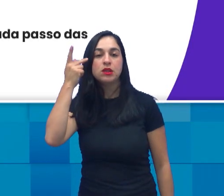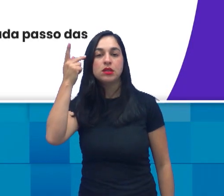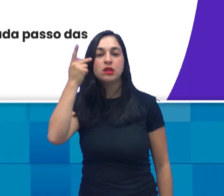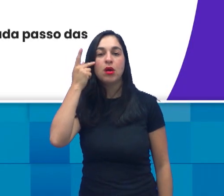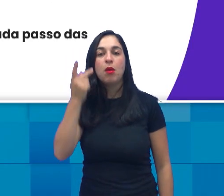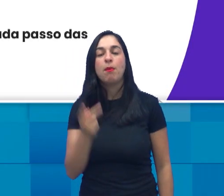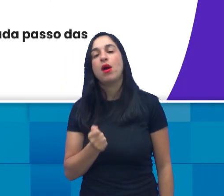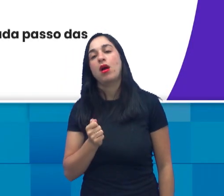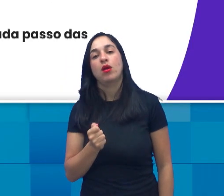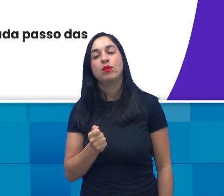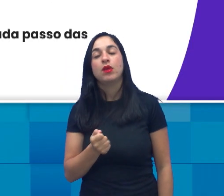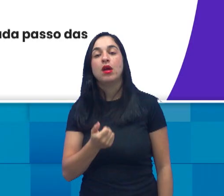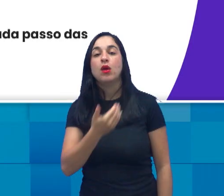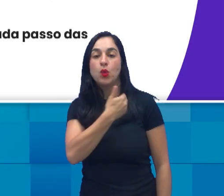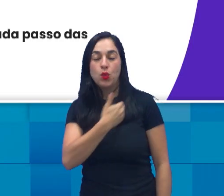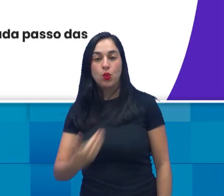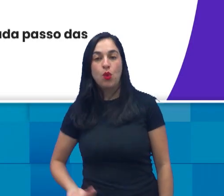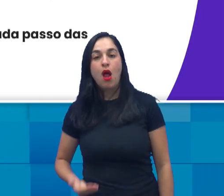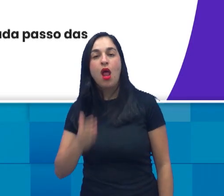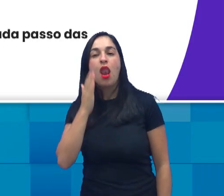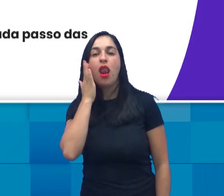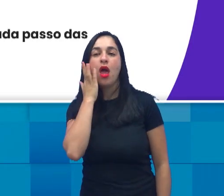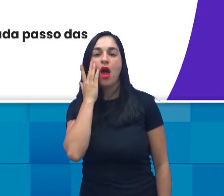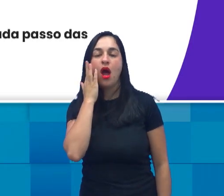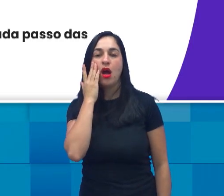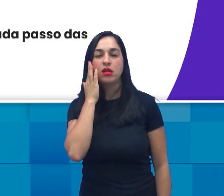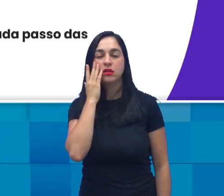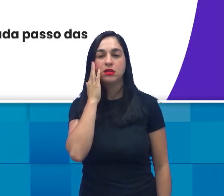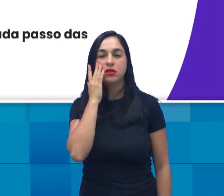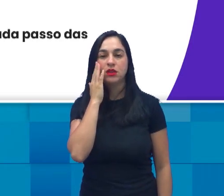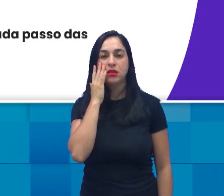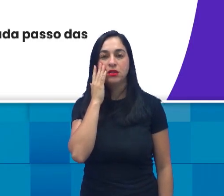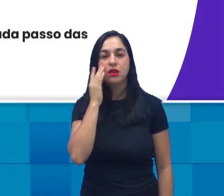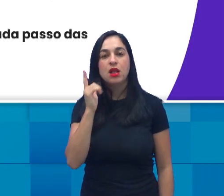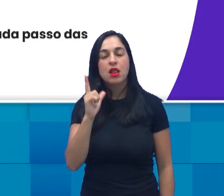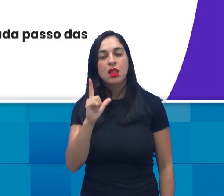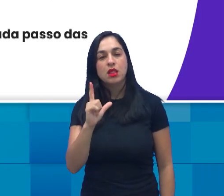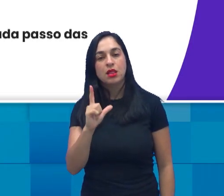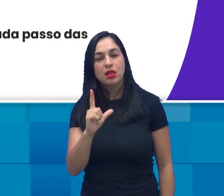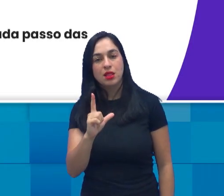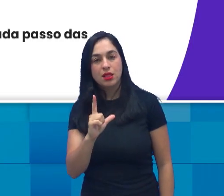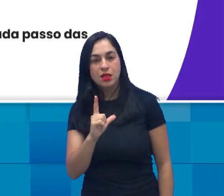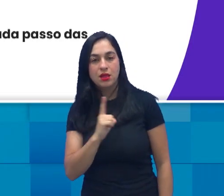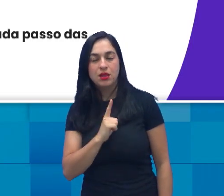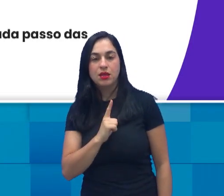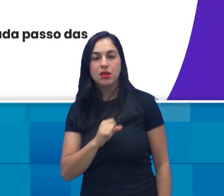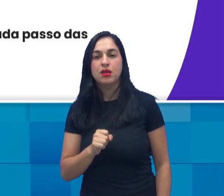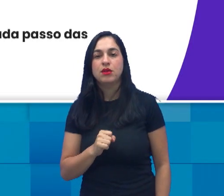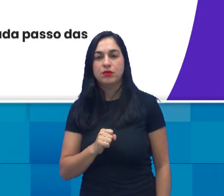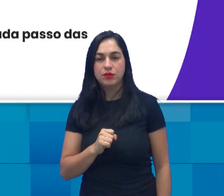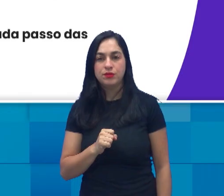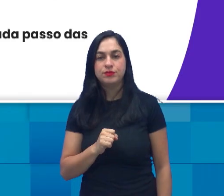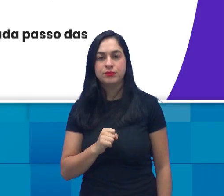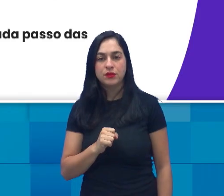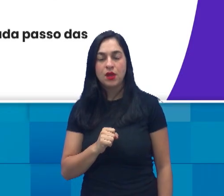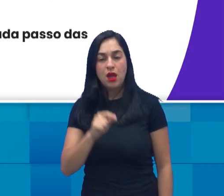de Tarcísio, batemos os recordes trágicos que São